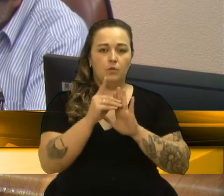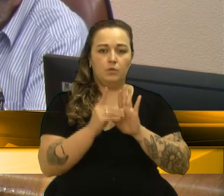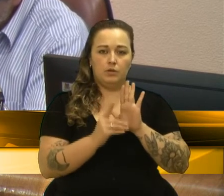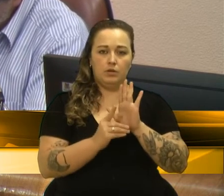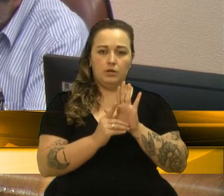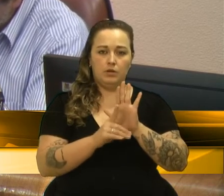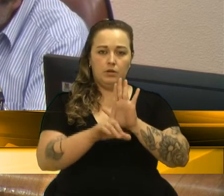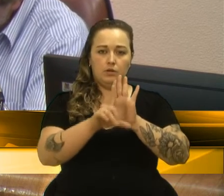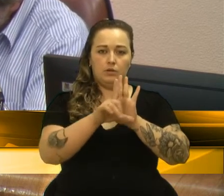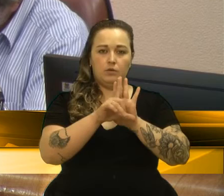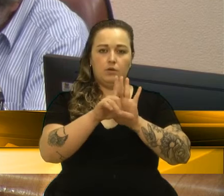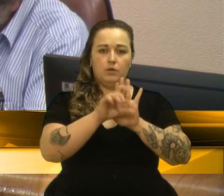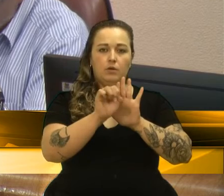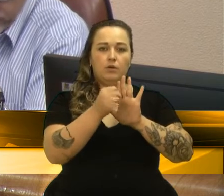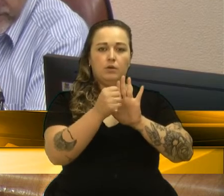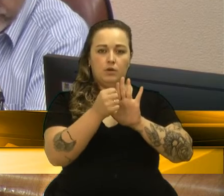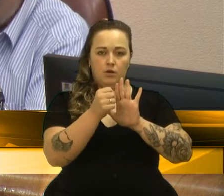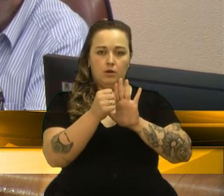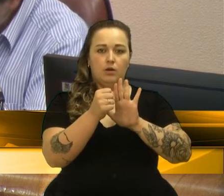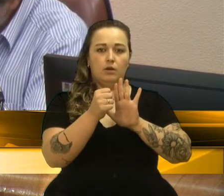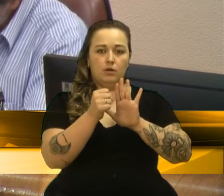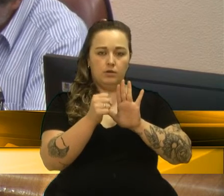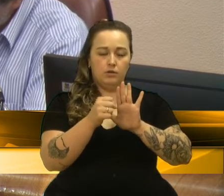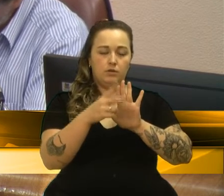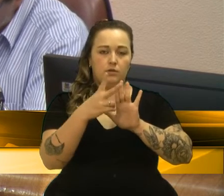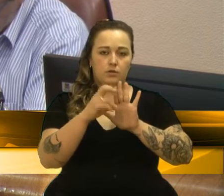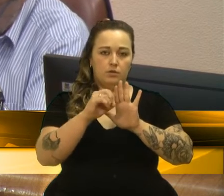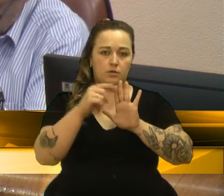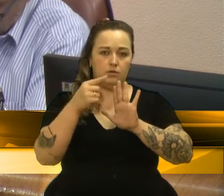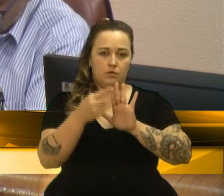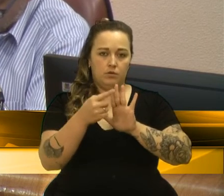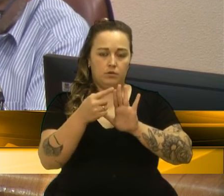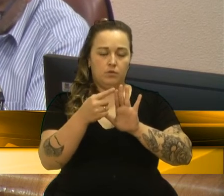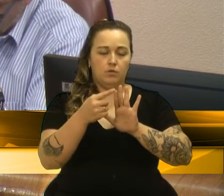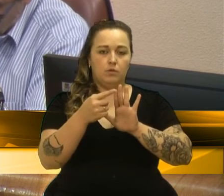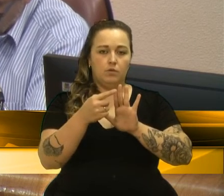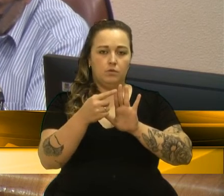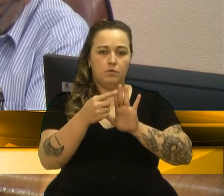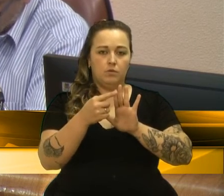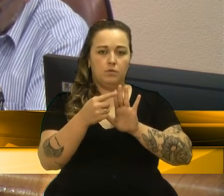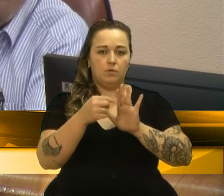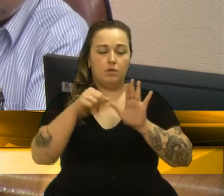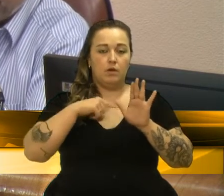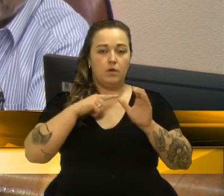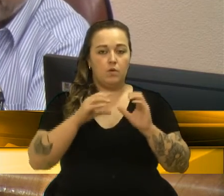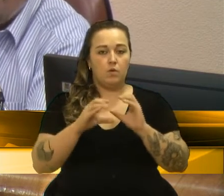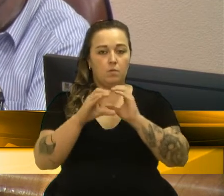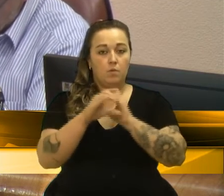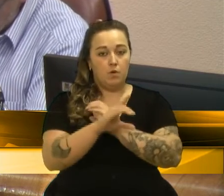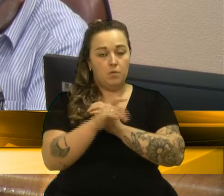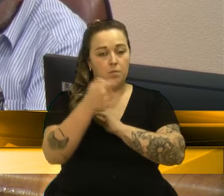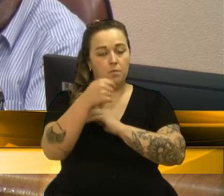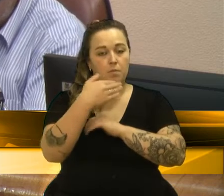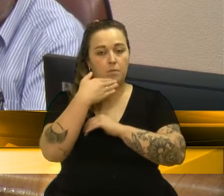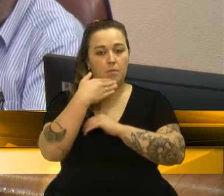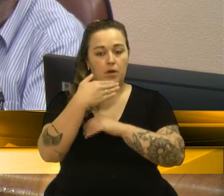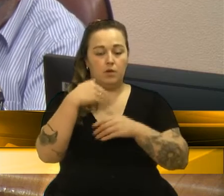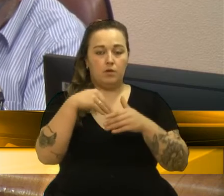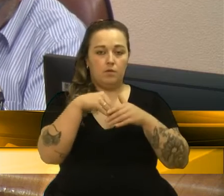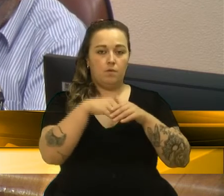Decreto-Lei, inciso 8º, do Decreto-Lei 201/67, conclui-se pelo arquivamento da